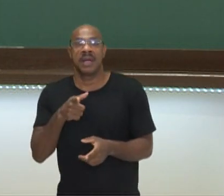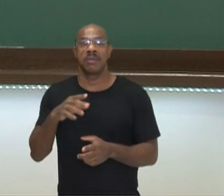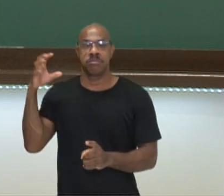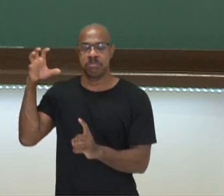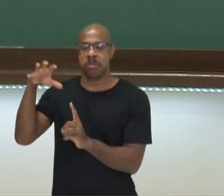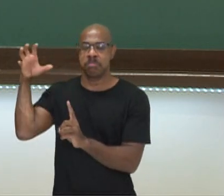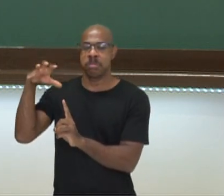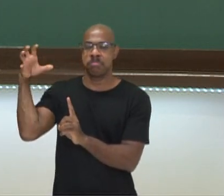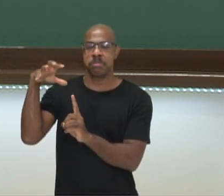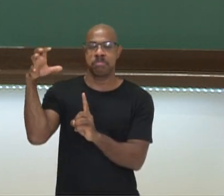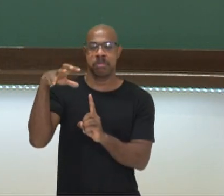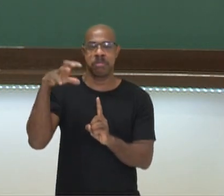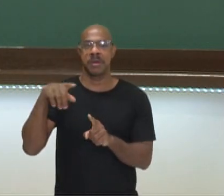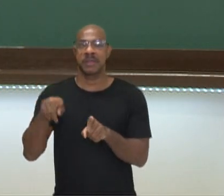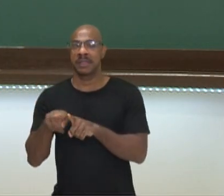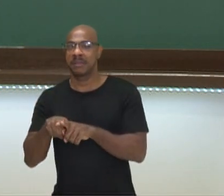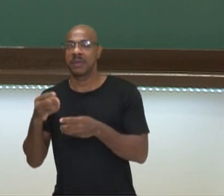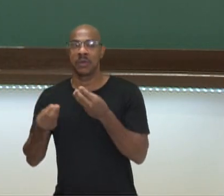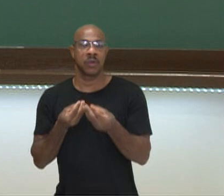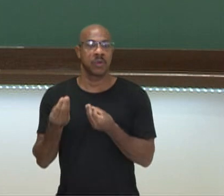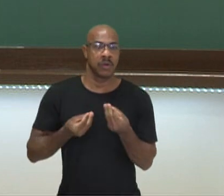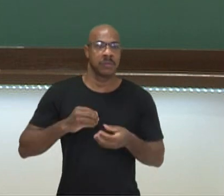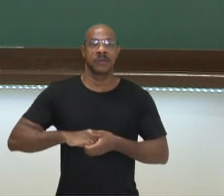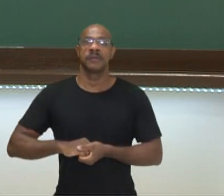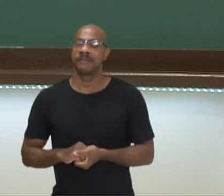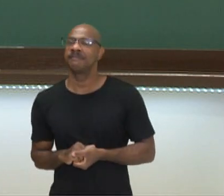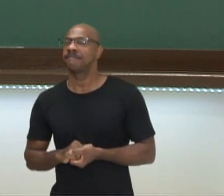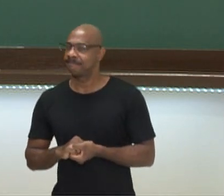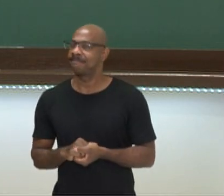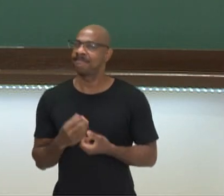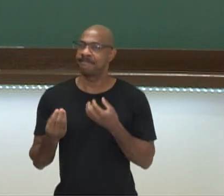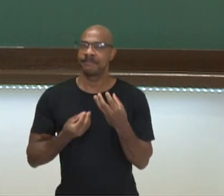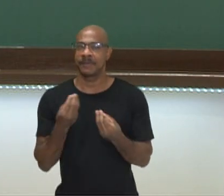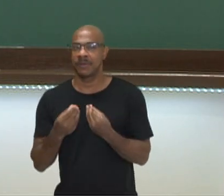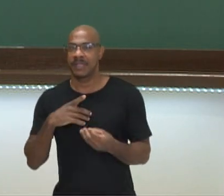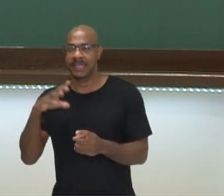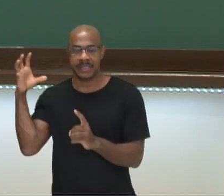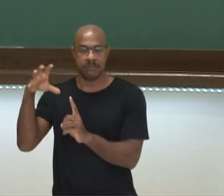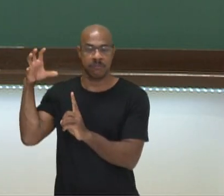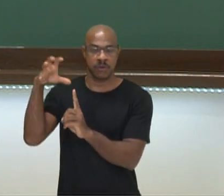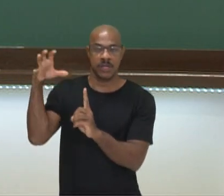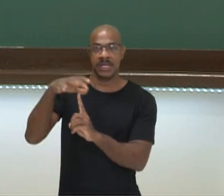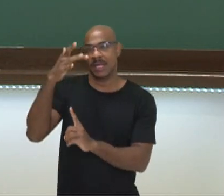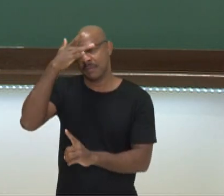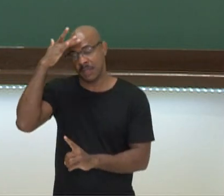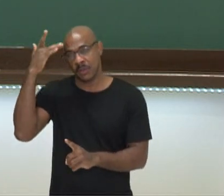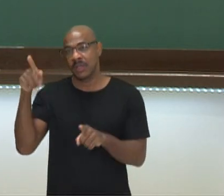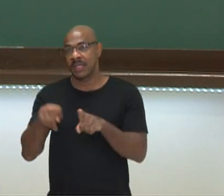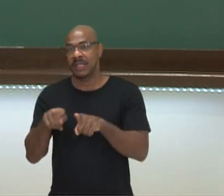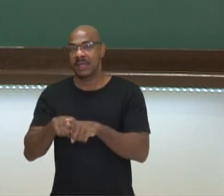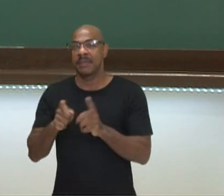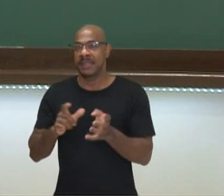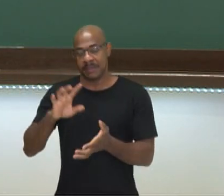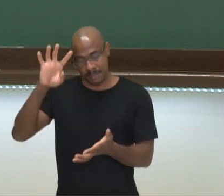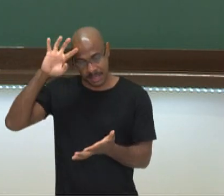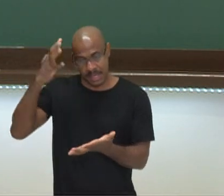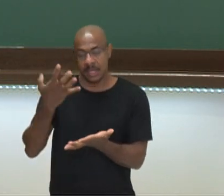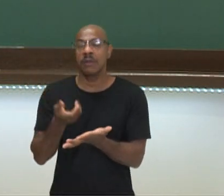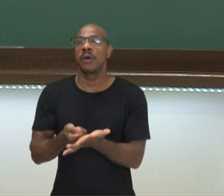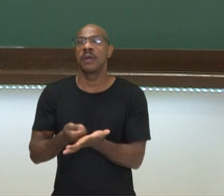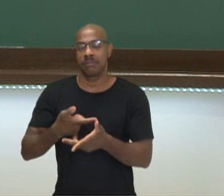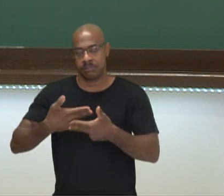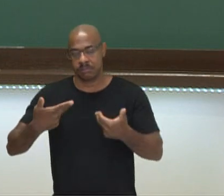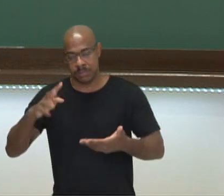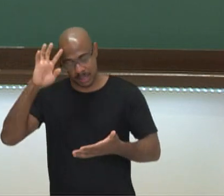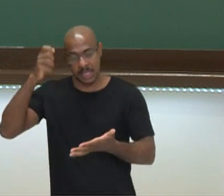com você. Argumentação e persuasão andam juntas. Um argumento ele precisa ser persuasivo, ele precisa